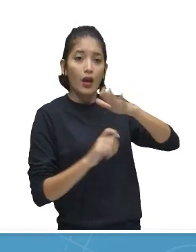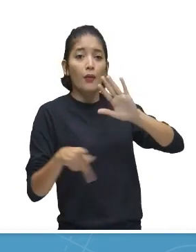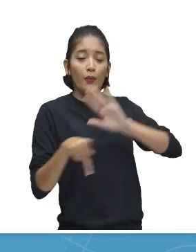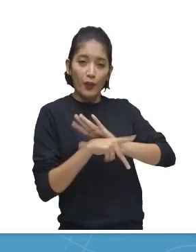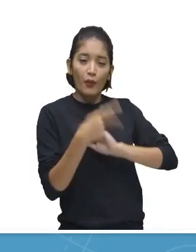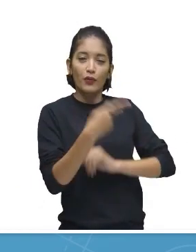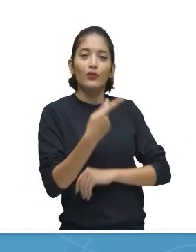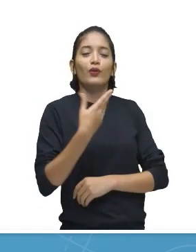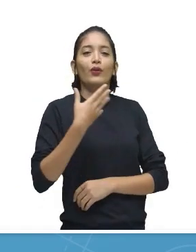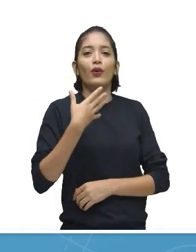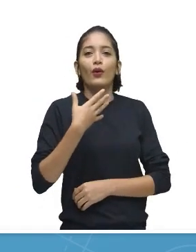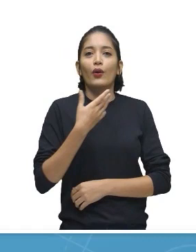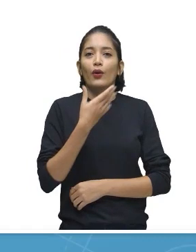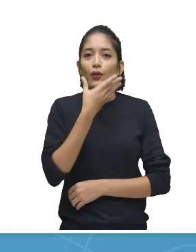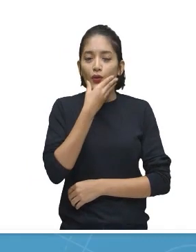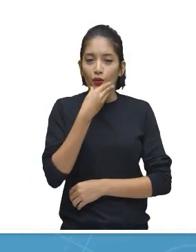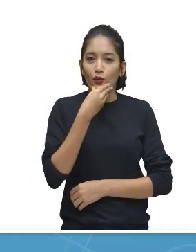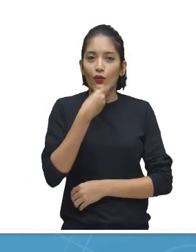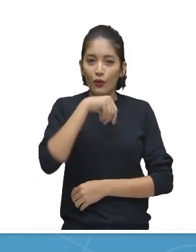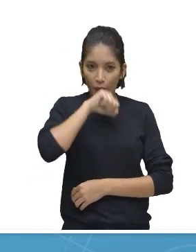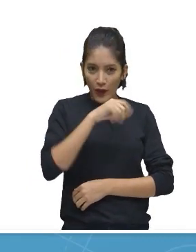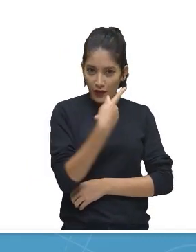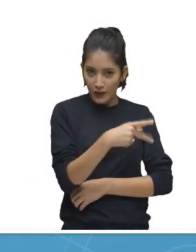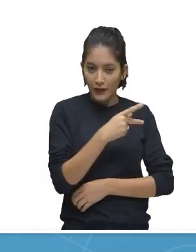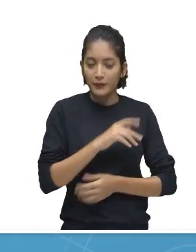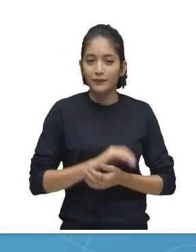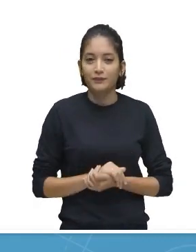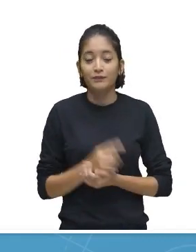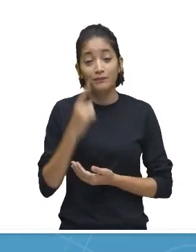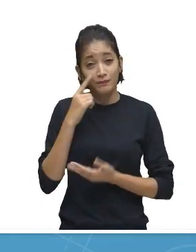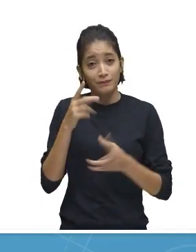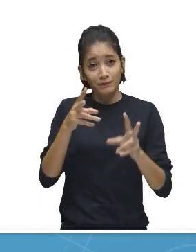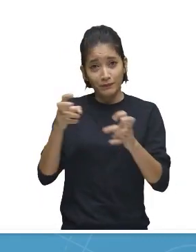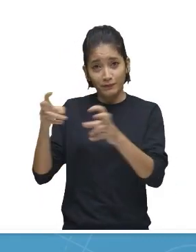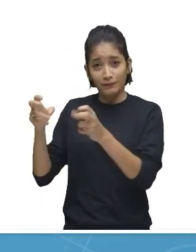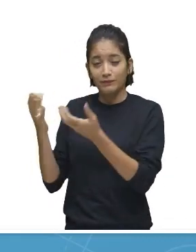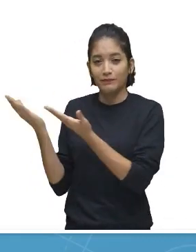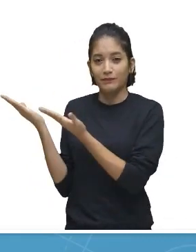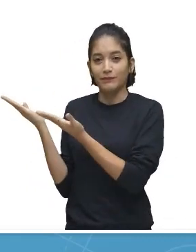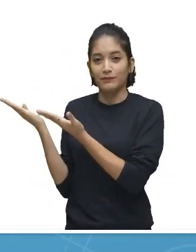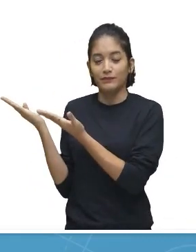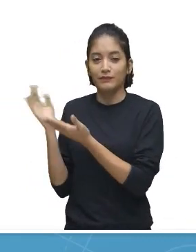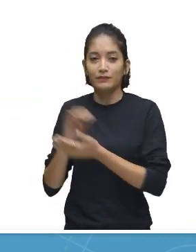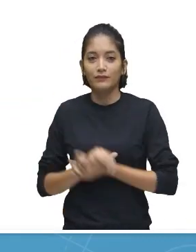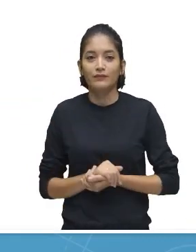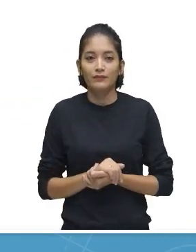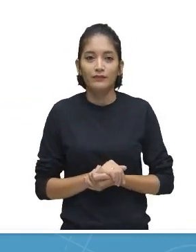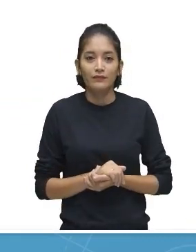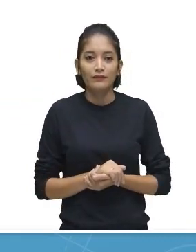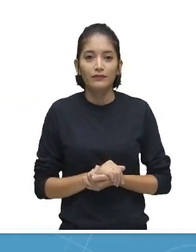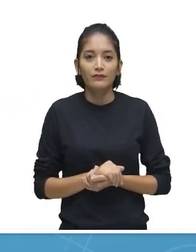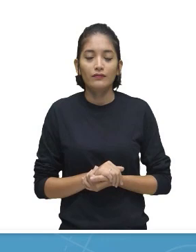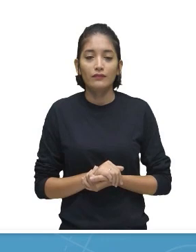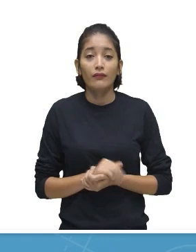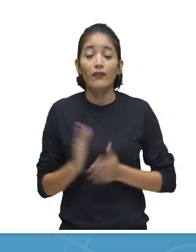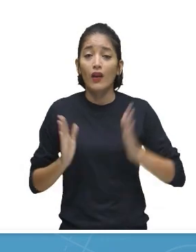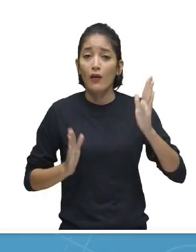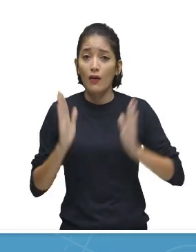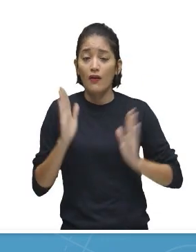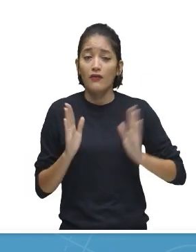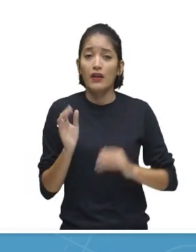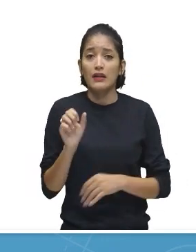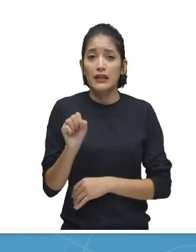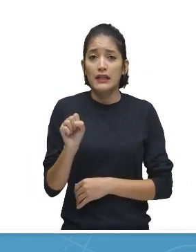Vamos conhecer uma obra aqui de Georges Braque. Aqui, como vocês podem ver, é uma fase aqui cesaniana, onde